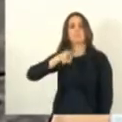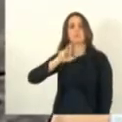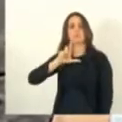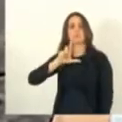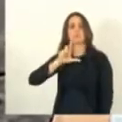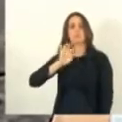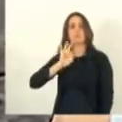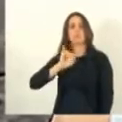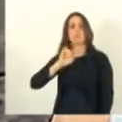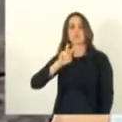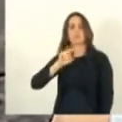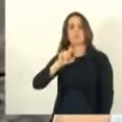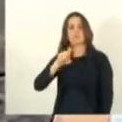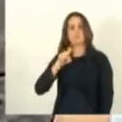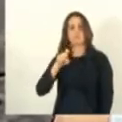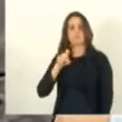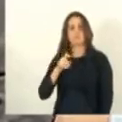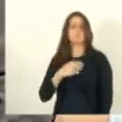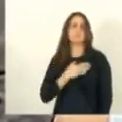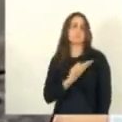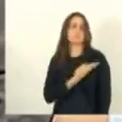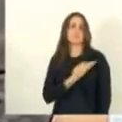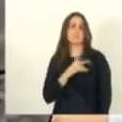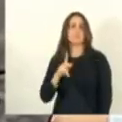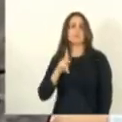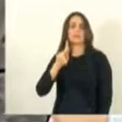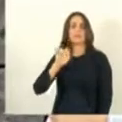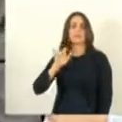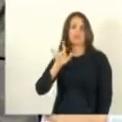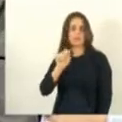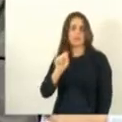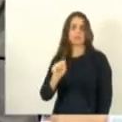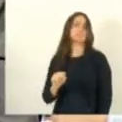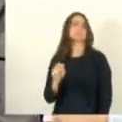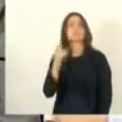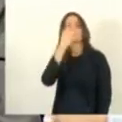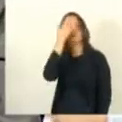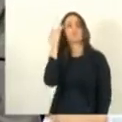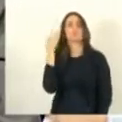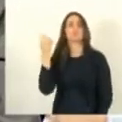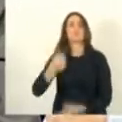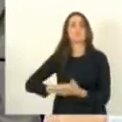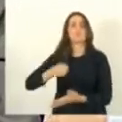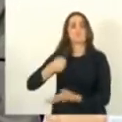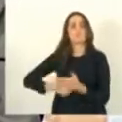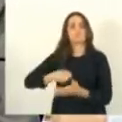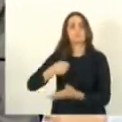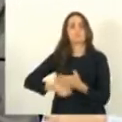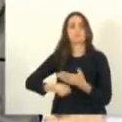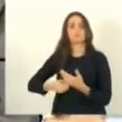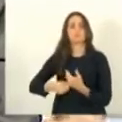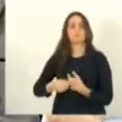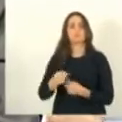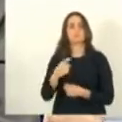para a Keila, que também está ali, uma querida amiga, aos agentes socioeducativos que estão lotando